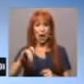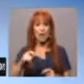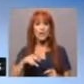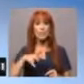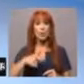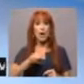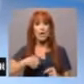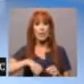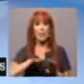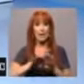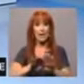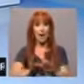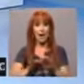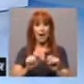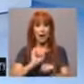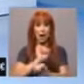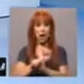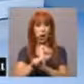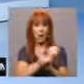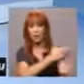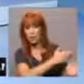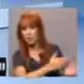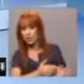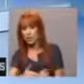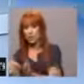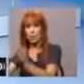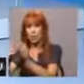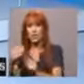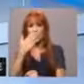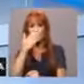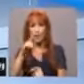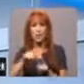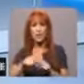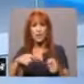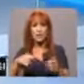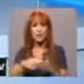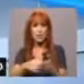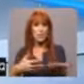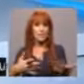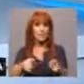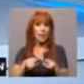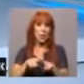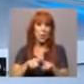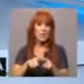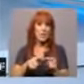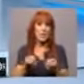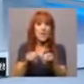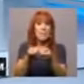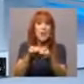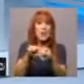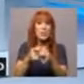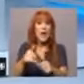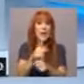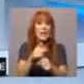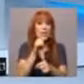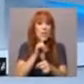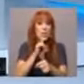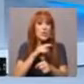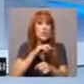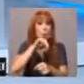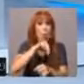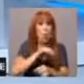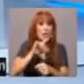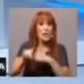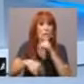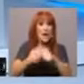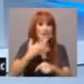Ibérica. Ela serve de bloqueio à passagem de superfícies frontais e de pressões que ficarão mais junto aqui ao arquipélago dos Açores, quer durante o dia de hoje, quer